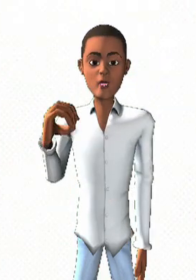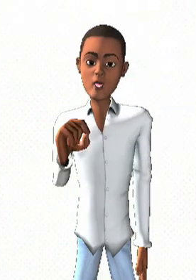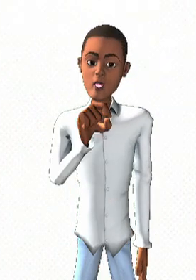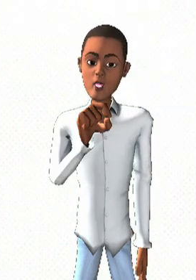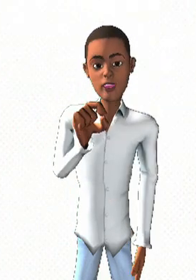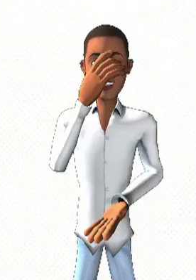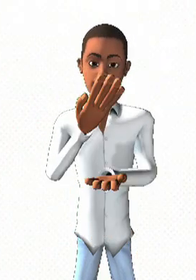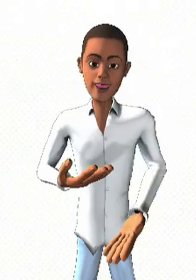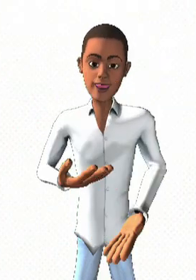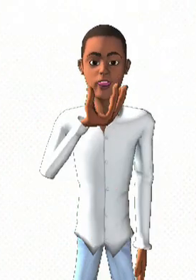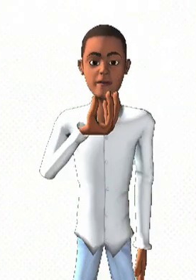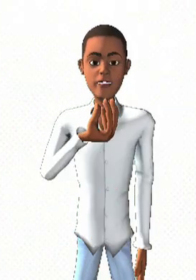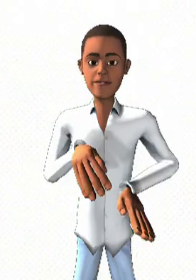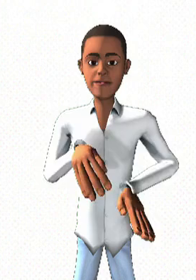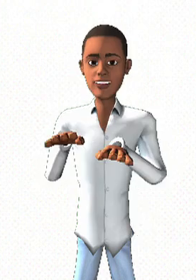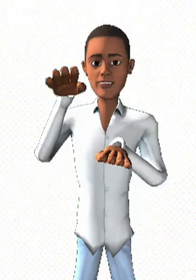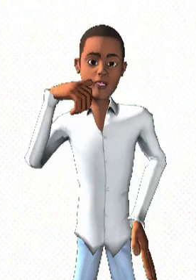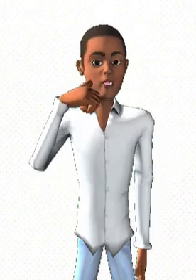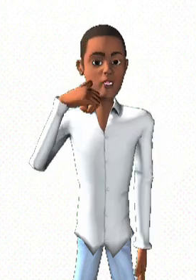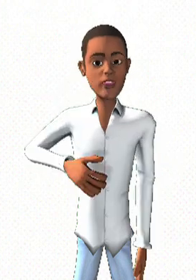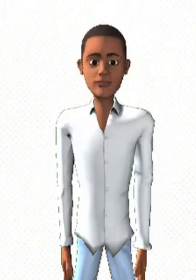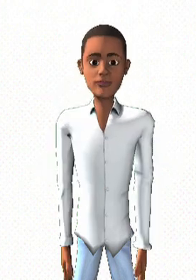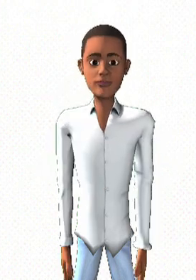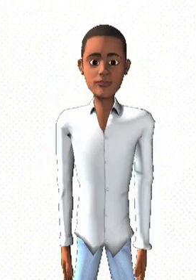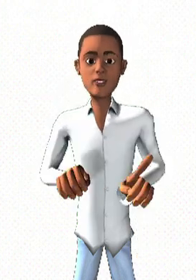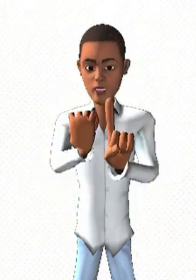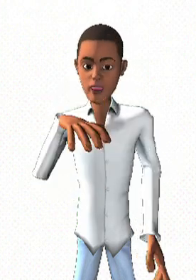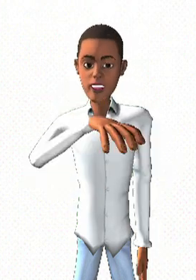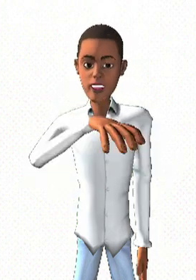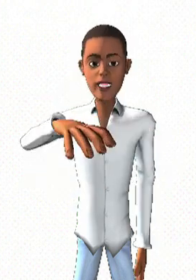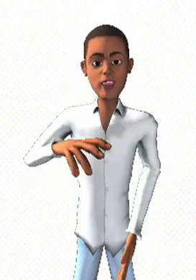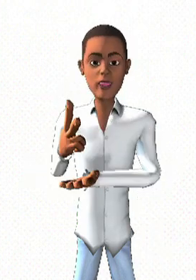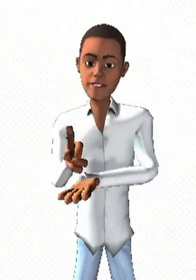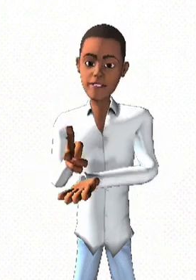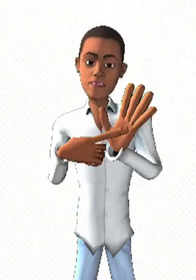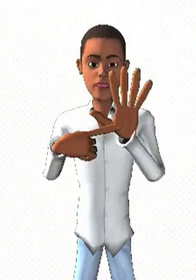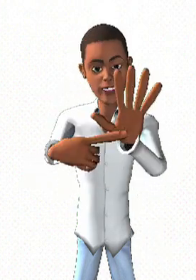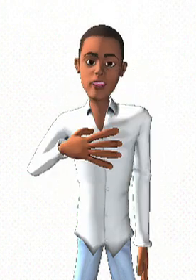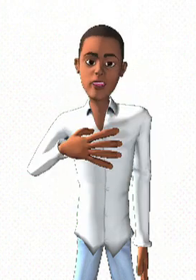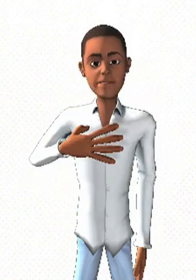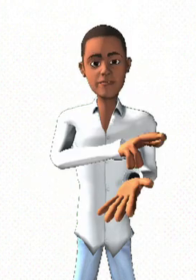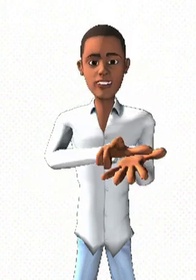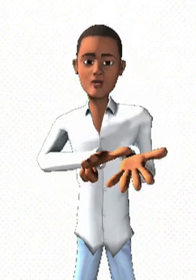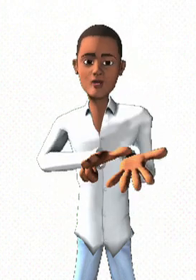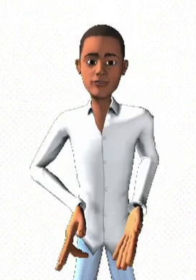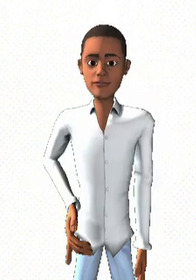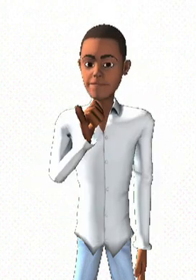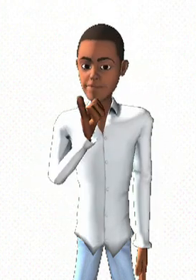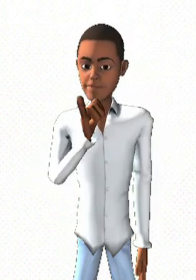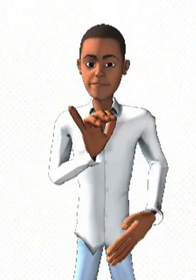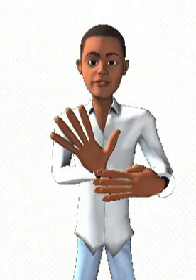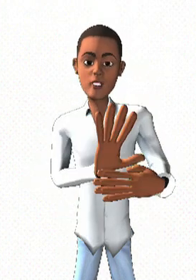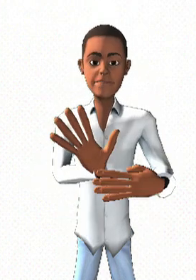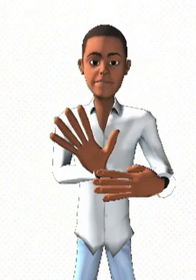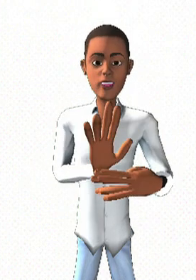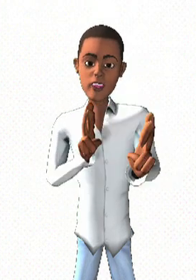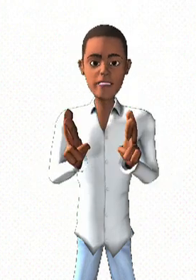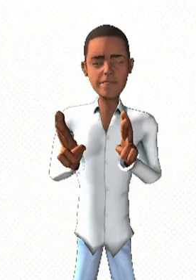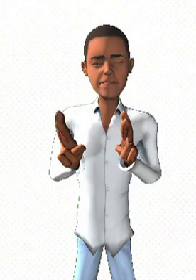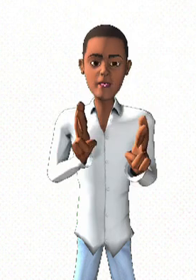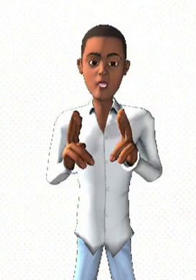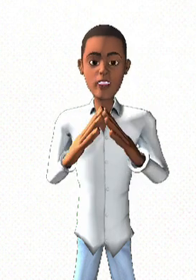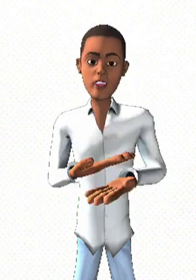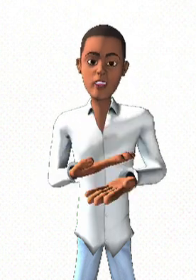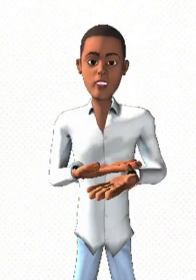crença na superioridade dos homens sobre as mulheres. Ele se repete em nossa sociedade de muitas maneiras. Nos filmes,